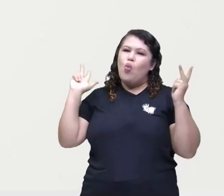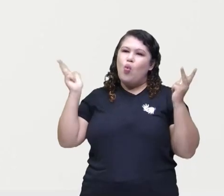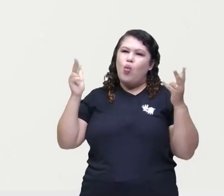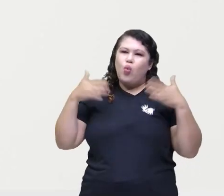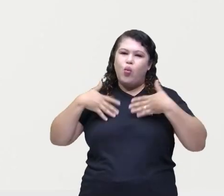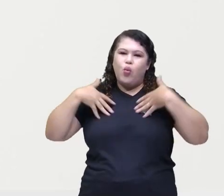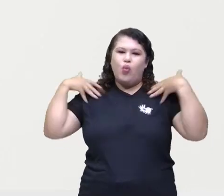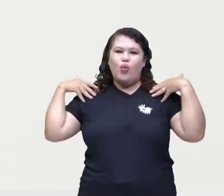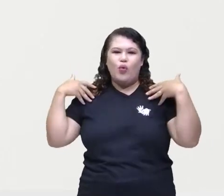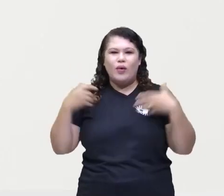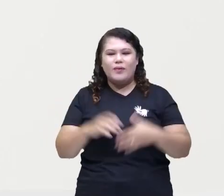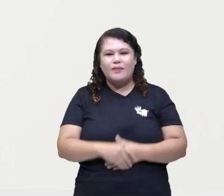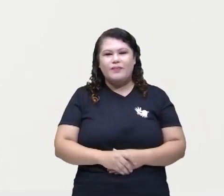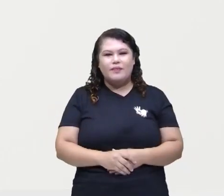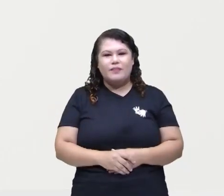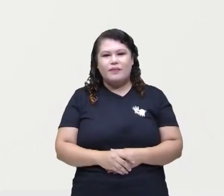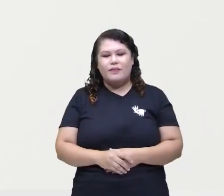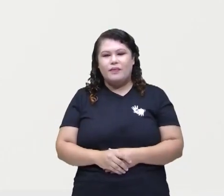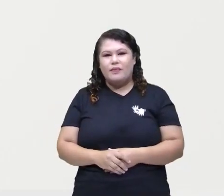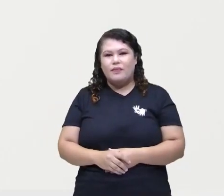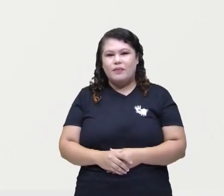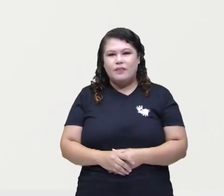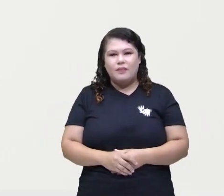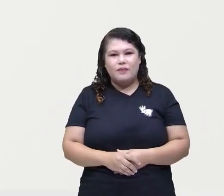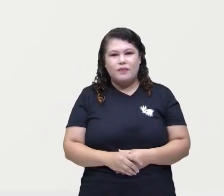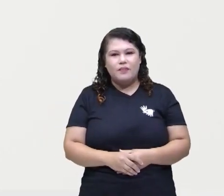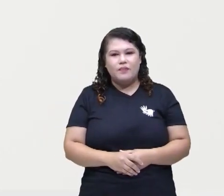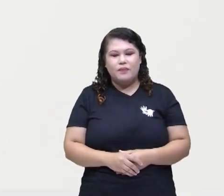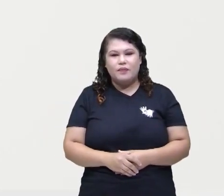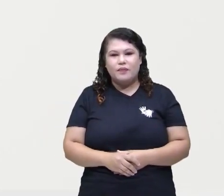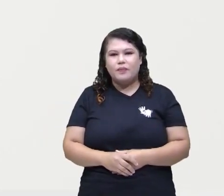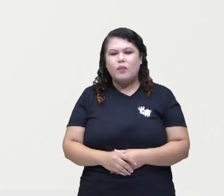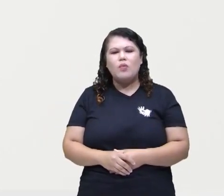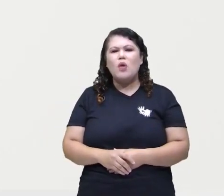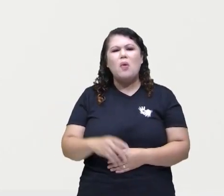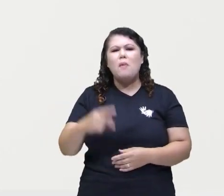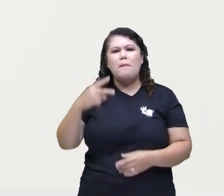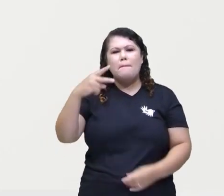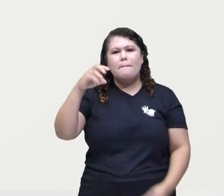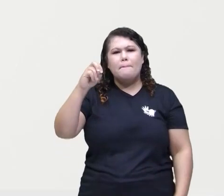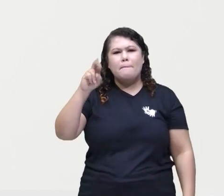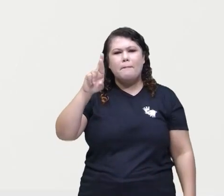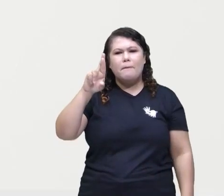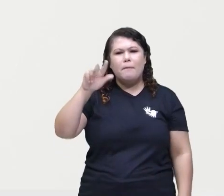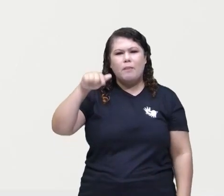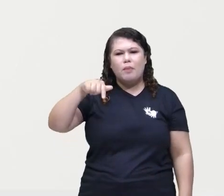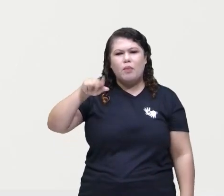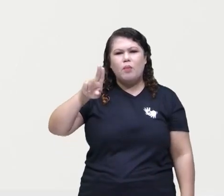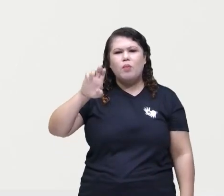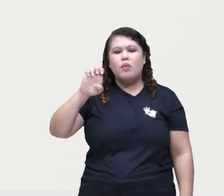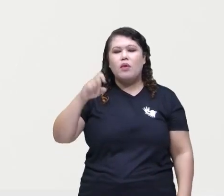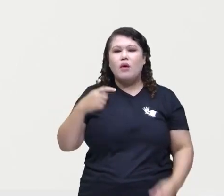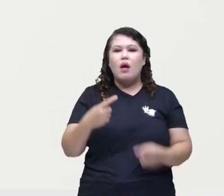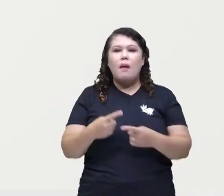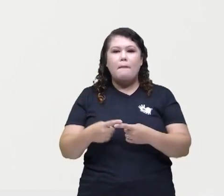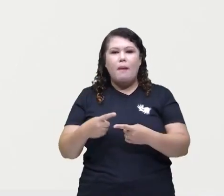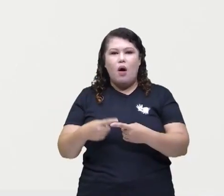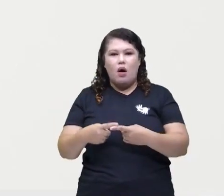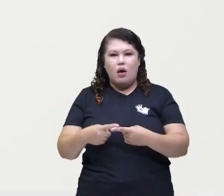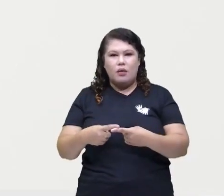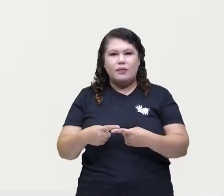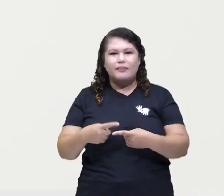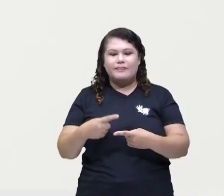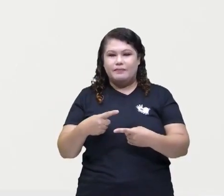está fazendo? O que este significado ele quer dizer? Na frase anterior, o que estava escrito?